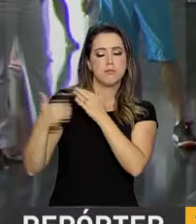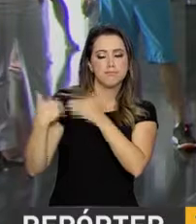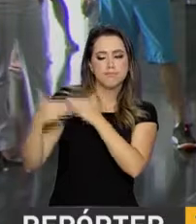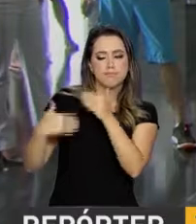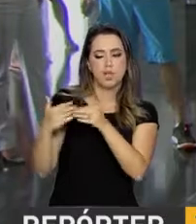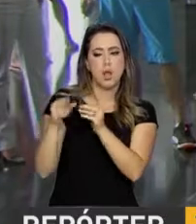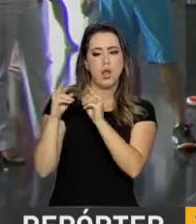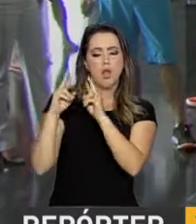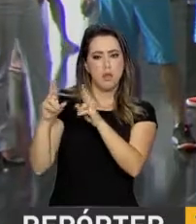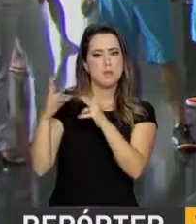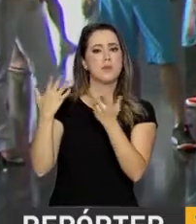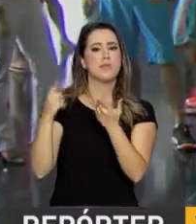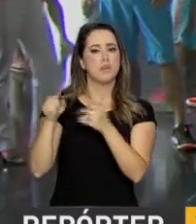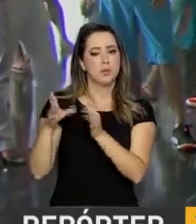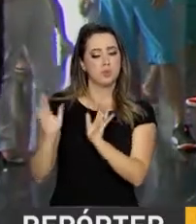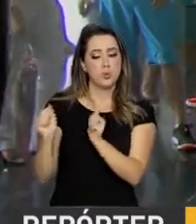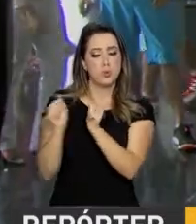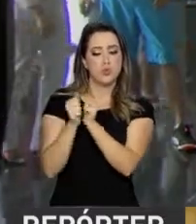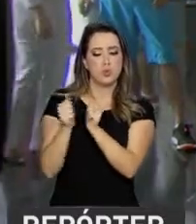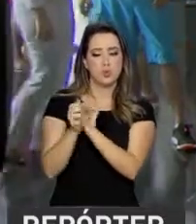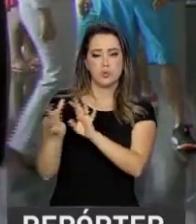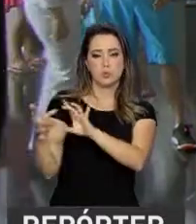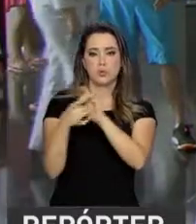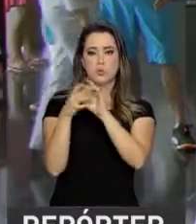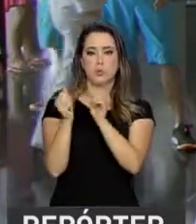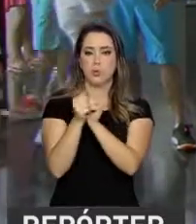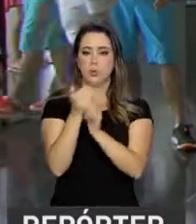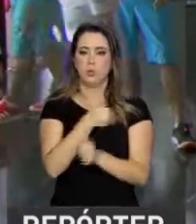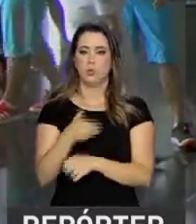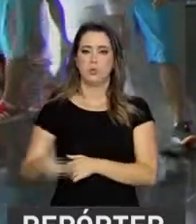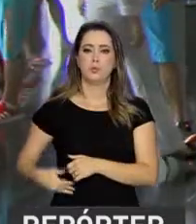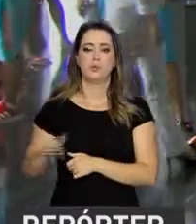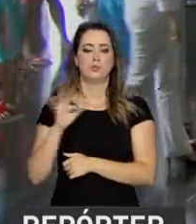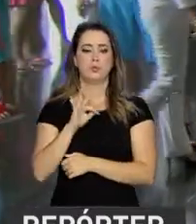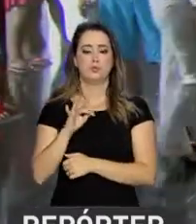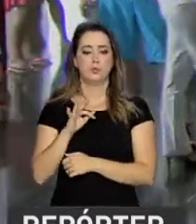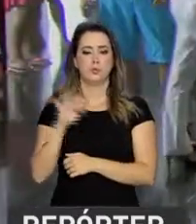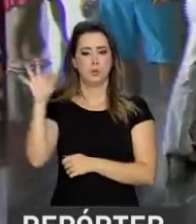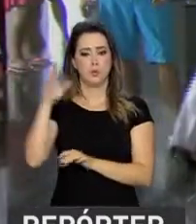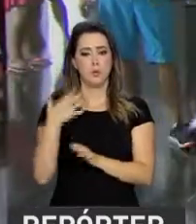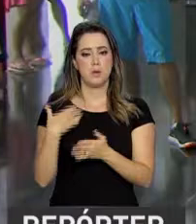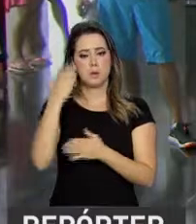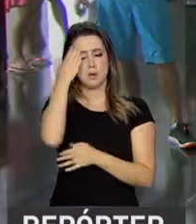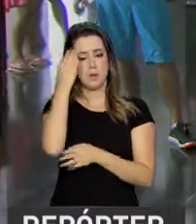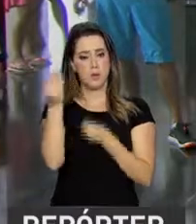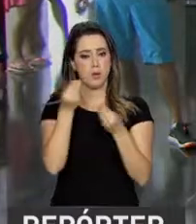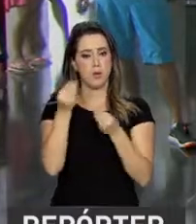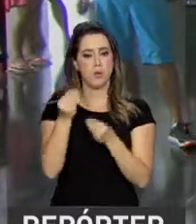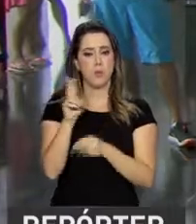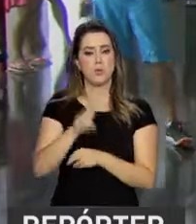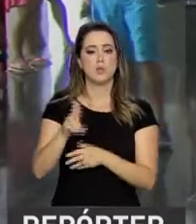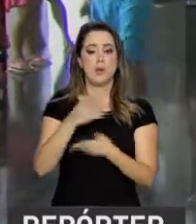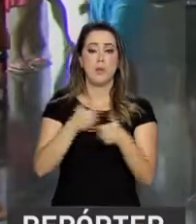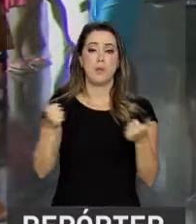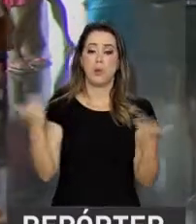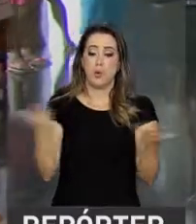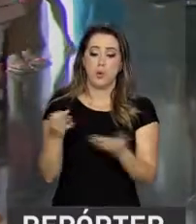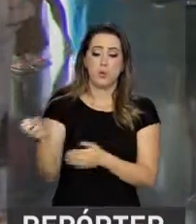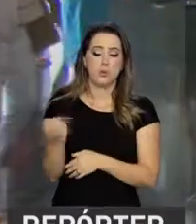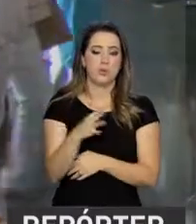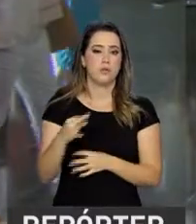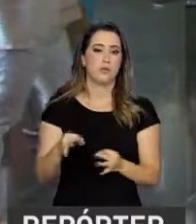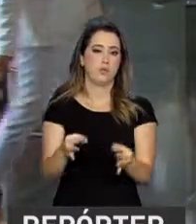o desafio é juntos, os grupos indígenas e o governo, saberem o que aproveitar da modernidade. O tratamento da